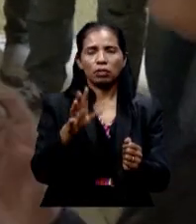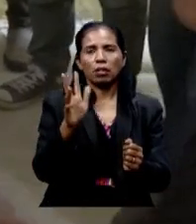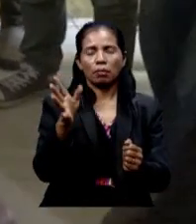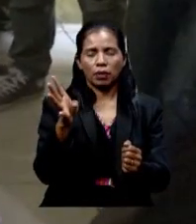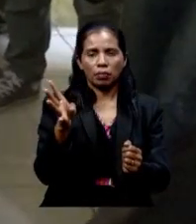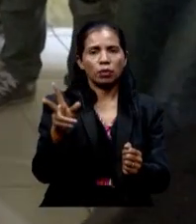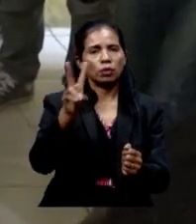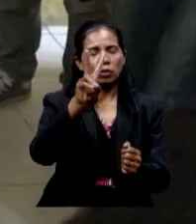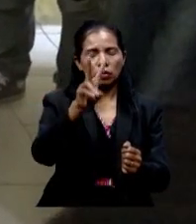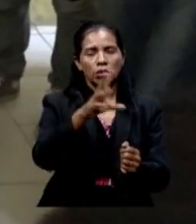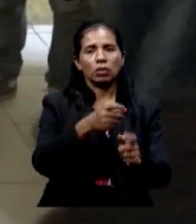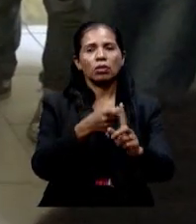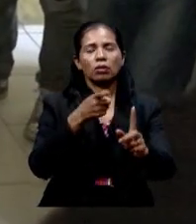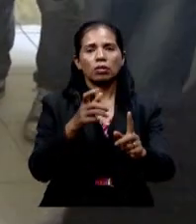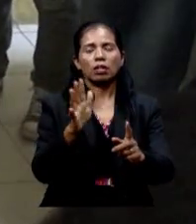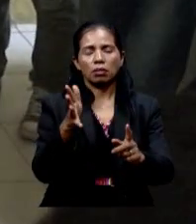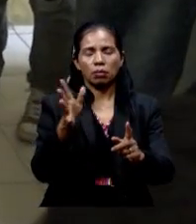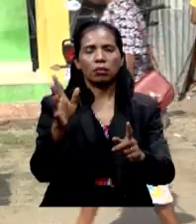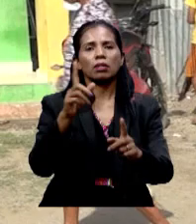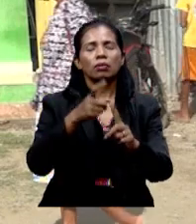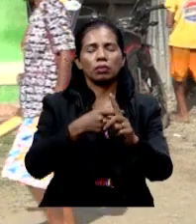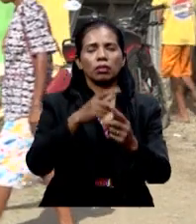idoso Sira, husi dólar lima nulo cada fulan,